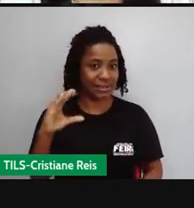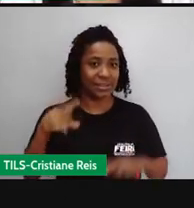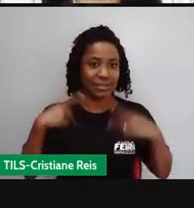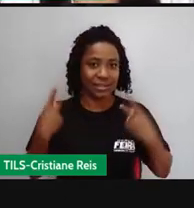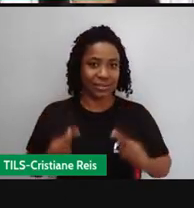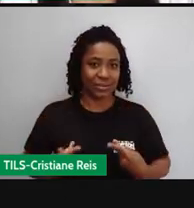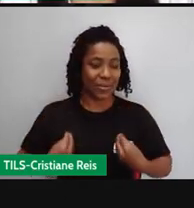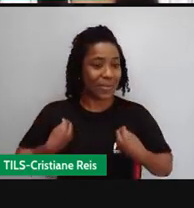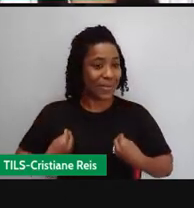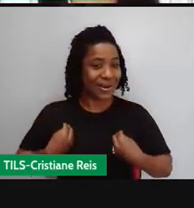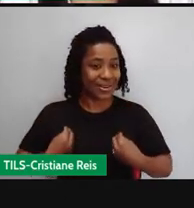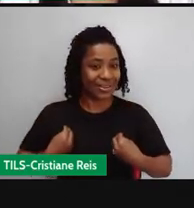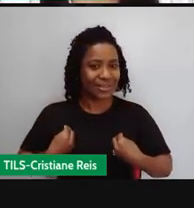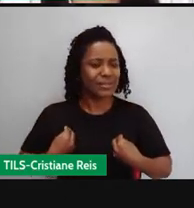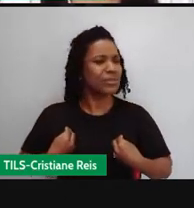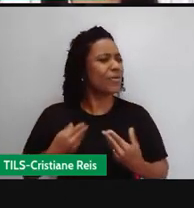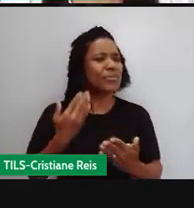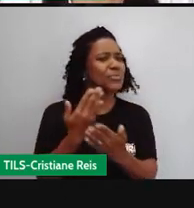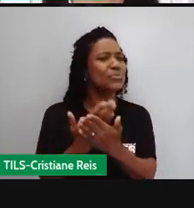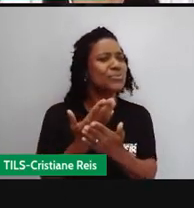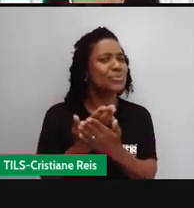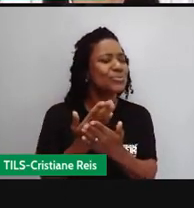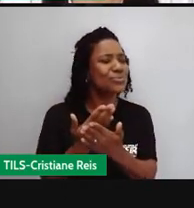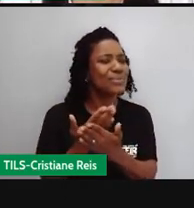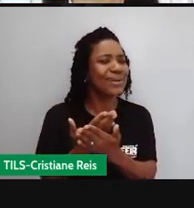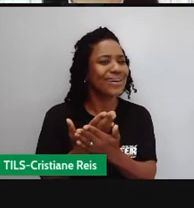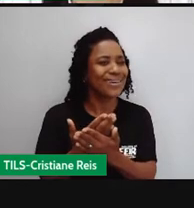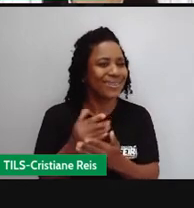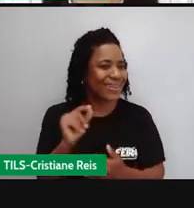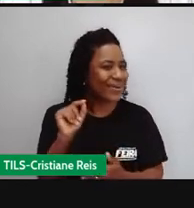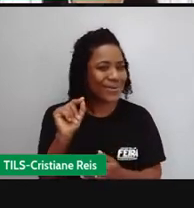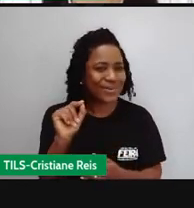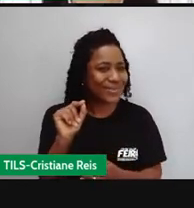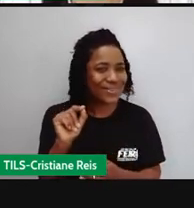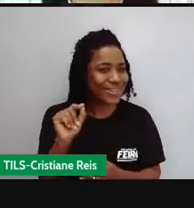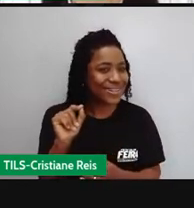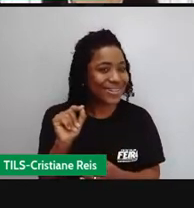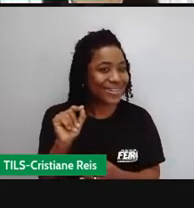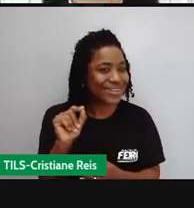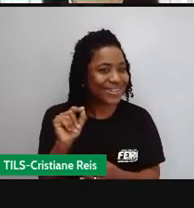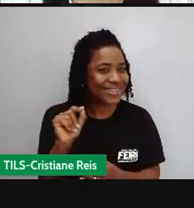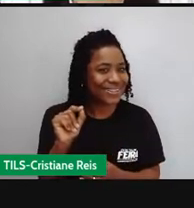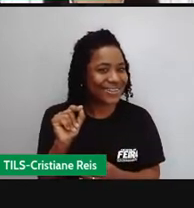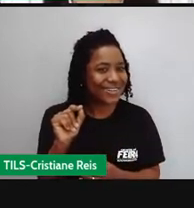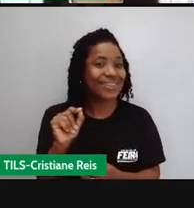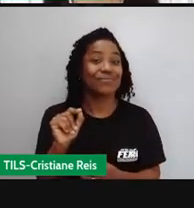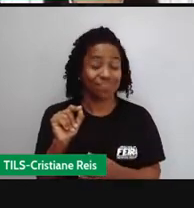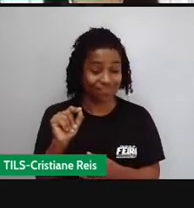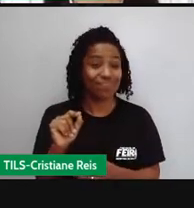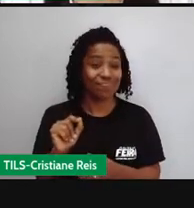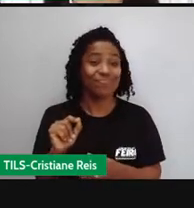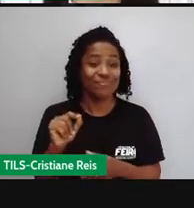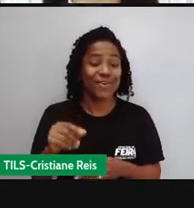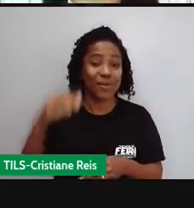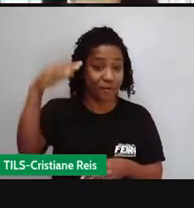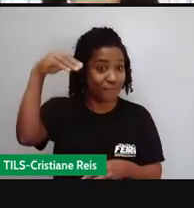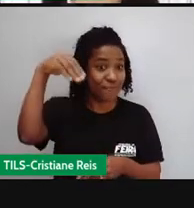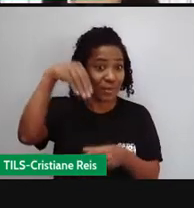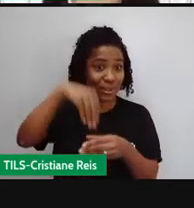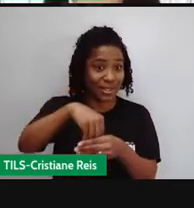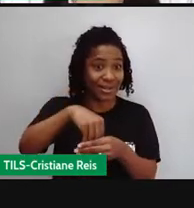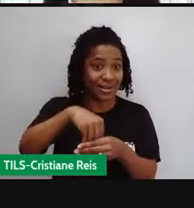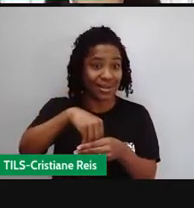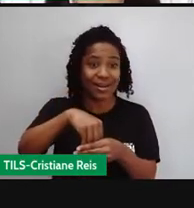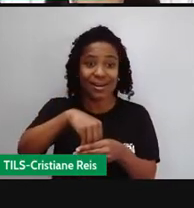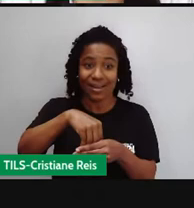E aí, nessa aula de ciências humanas, nós vamos estudar sobre votar é importante.